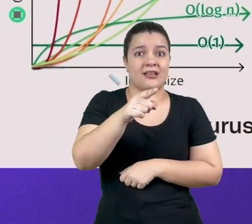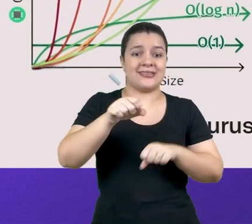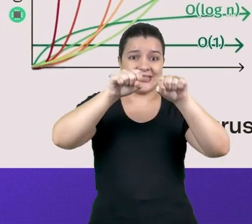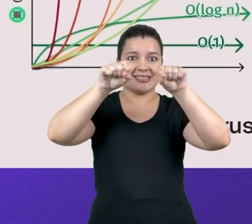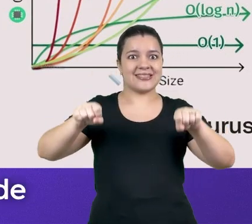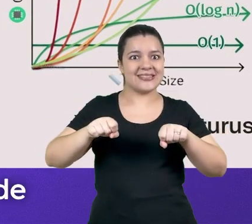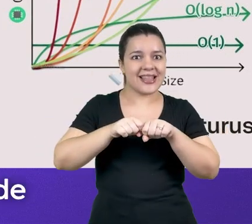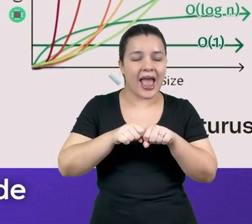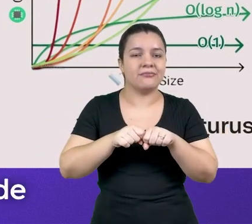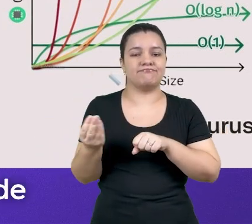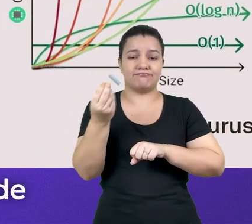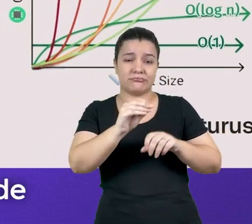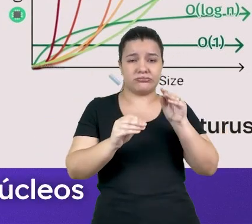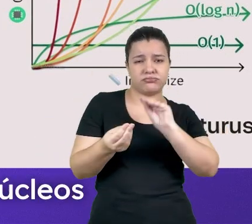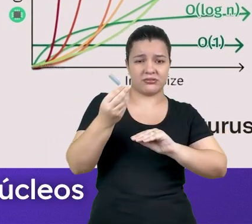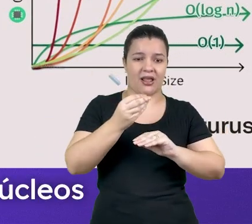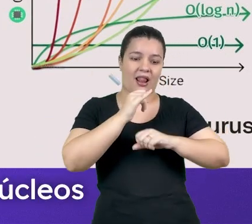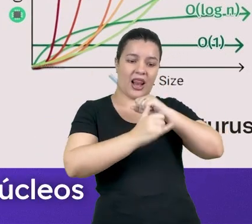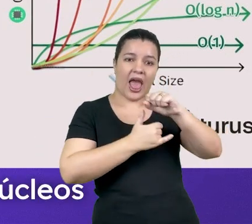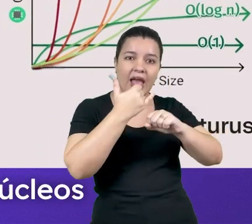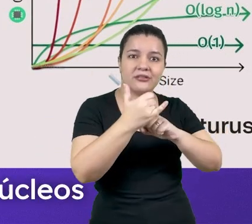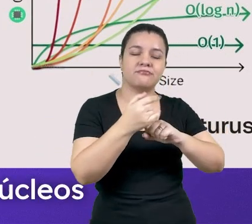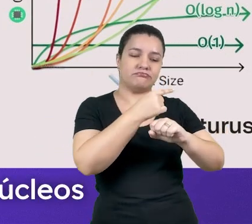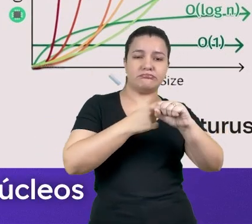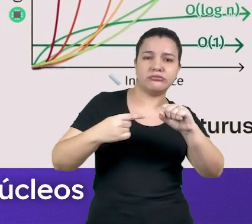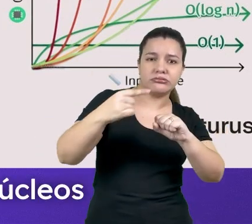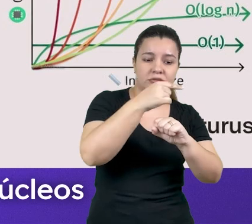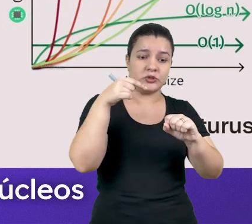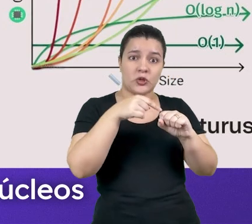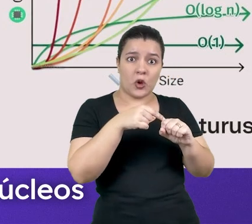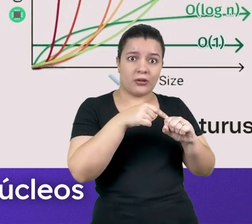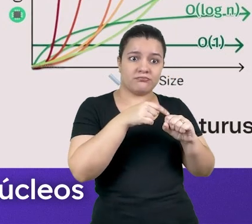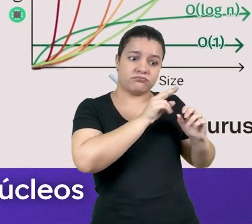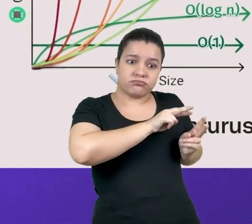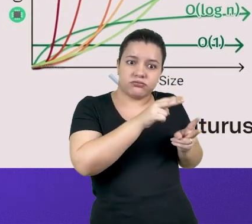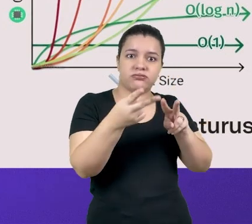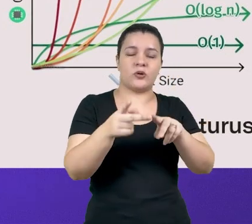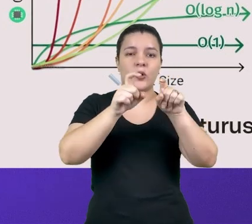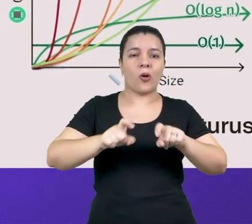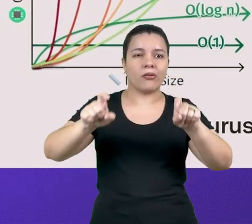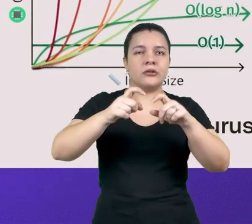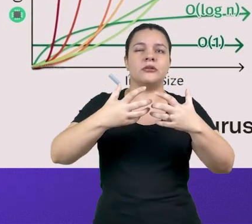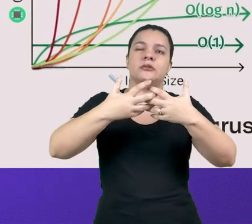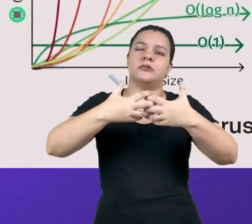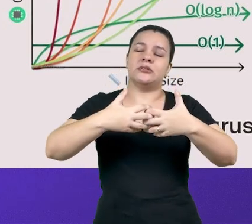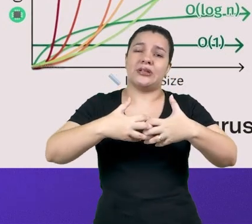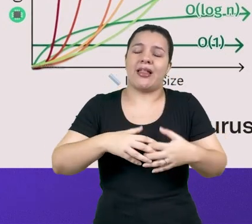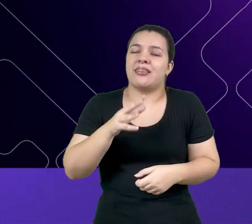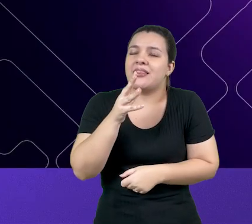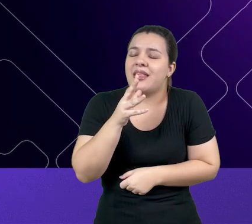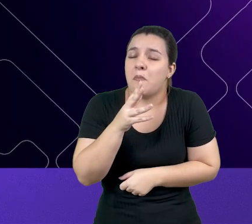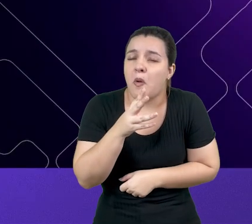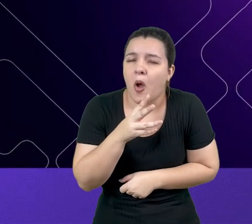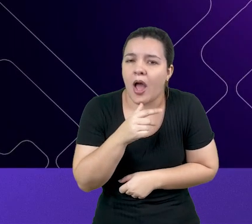o tamanho do seu sistema, ou seja, quando você aumenta o número de elétrons, quando você aumenta o número de núcleos, o seu sistema demora muito para ser